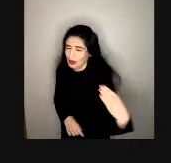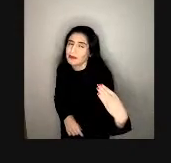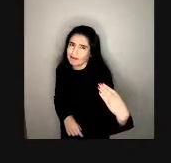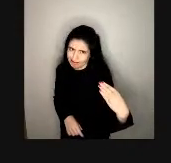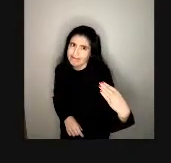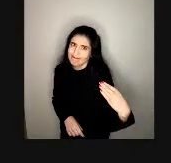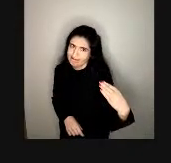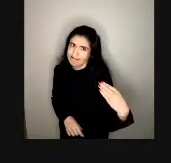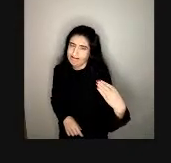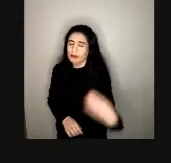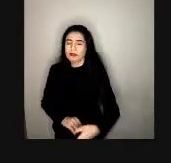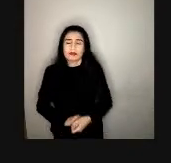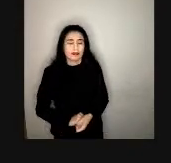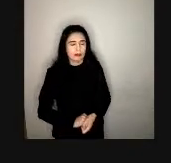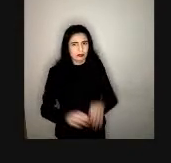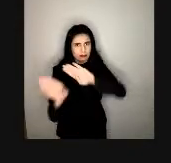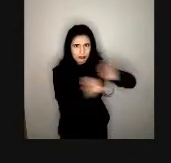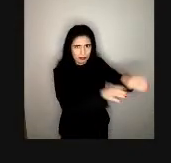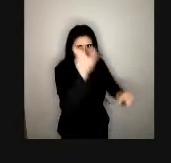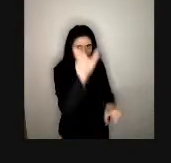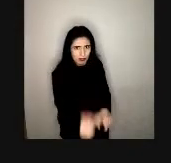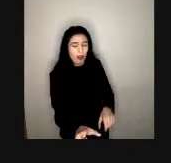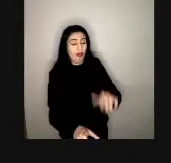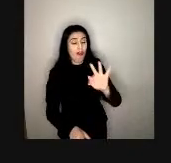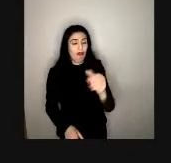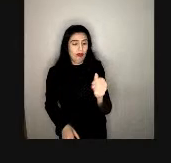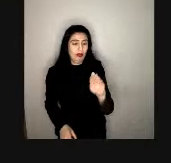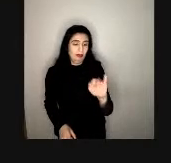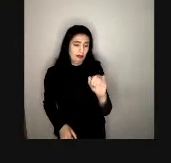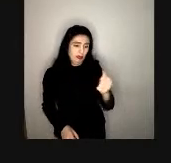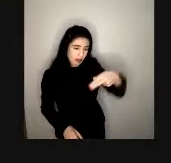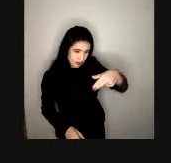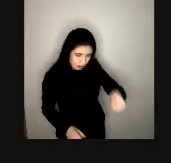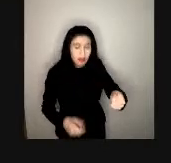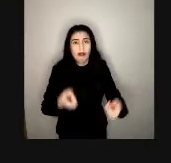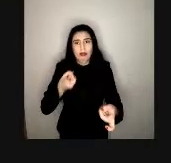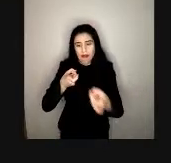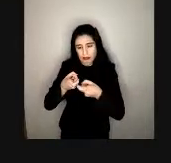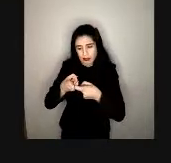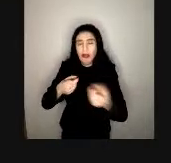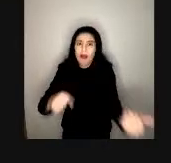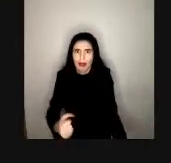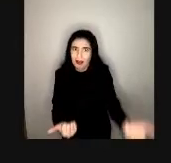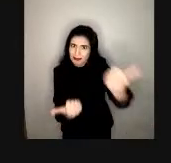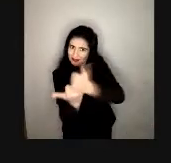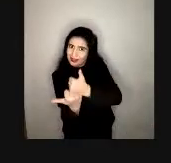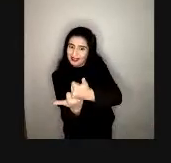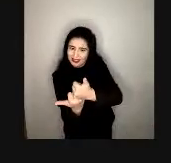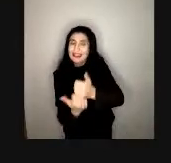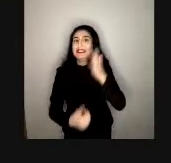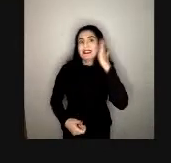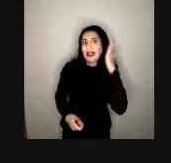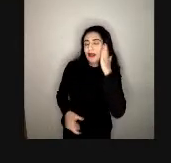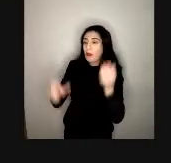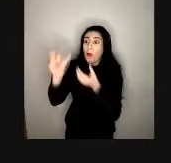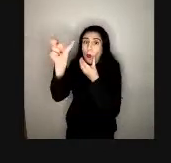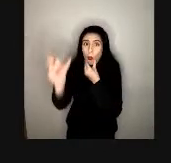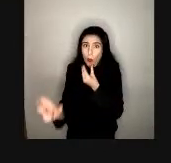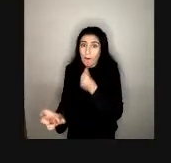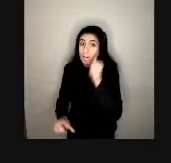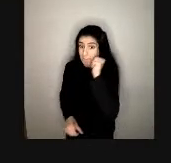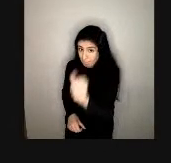Aqui a Fabiana, doutora Fabiana, que dá esse apoio incrível, que eu tenho certeza que o doutor Linhares, que está aqui com a gente hoje, também